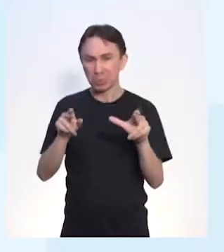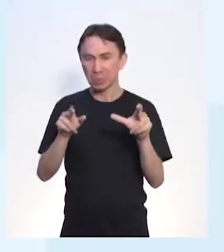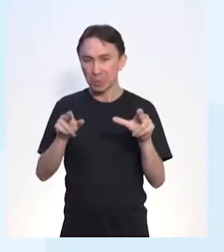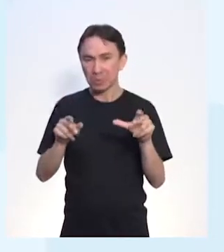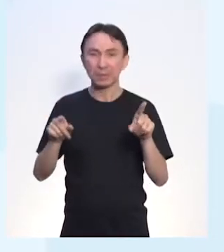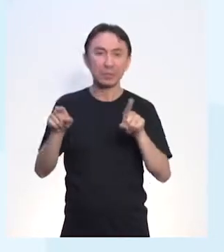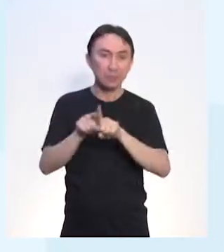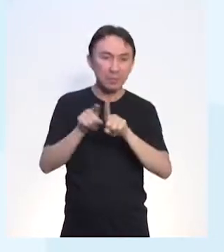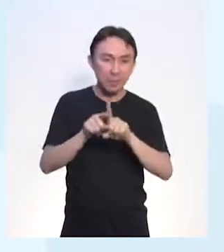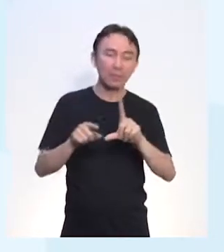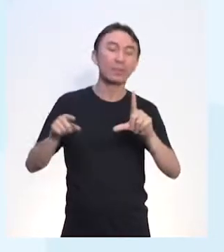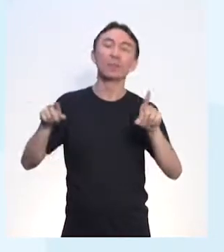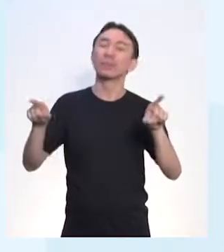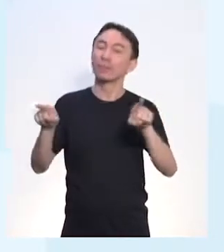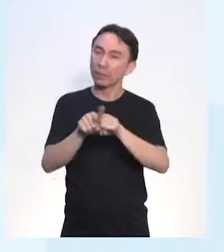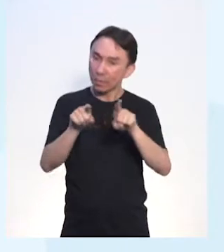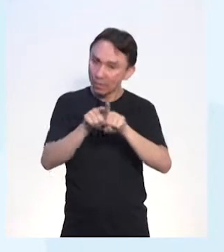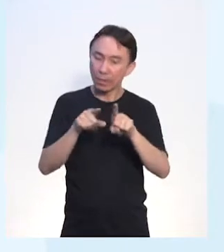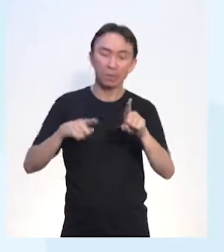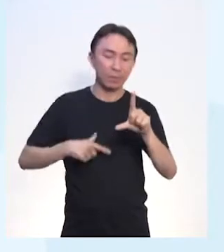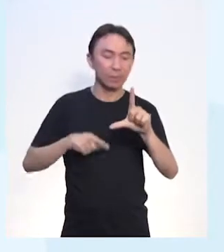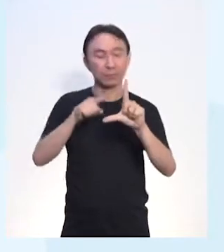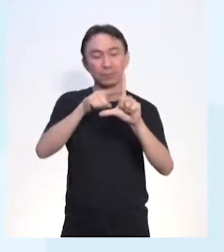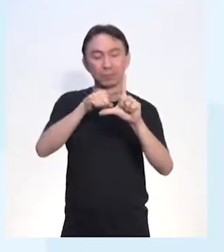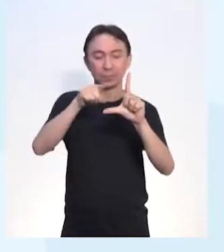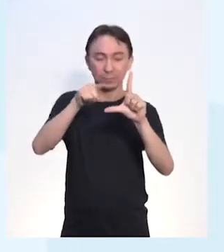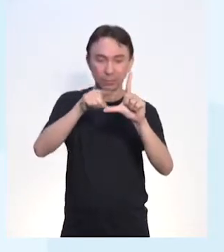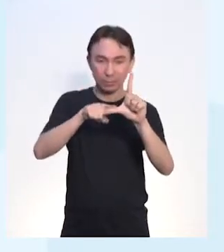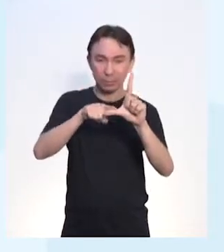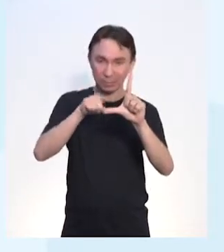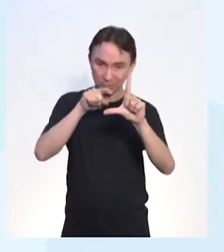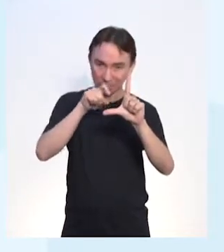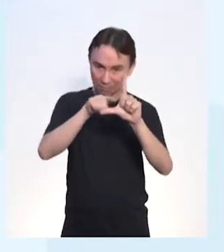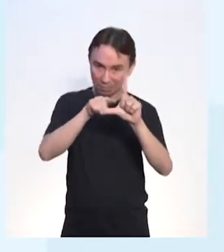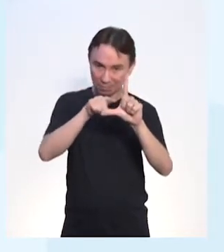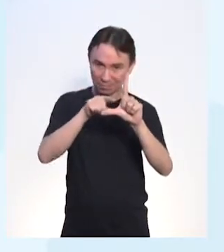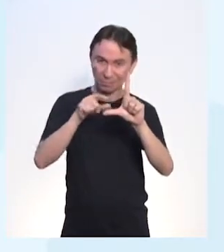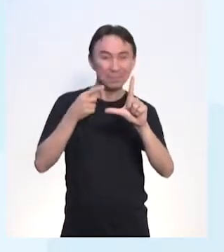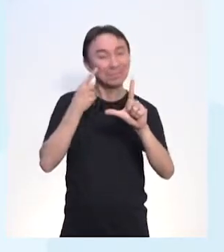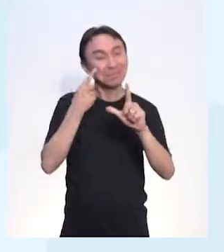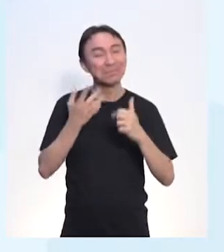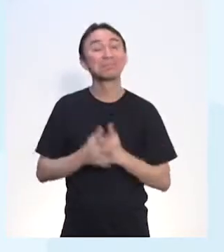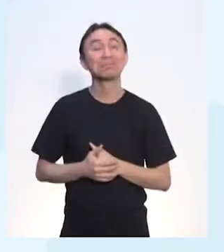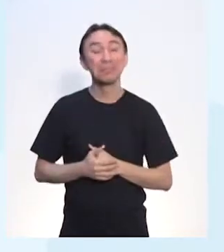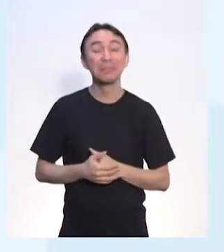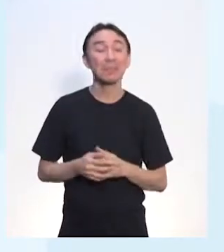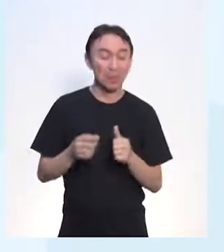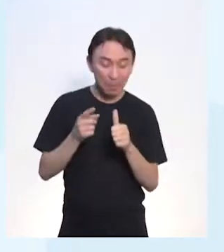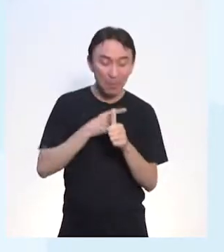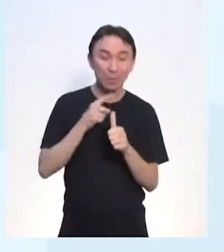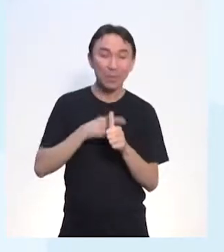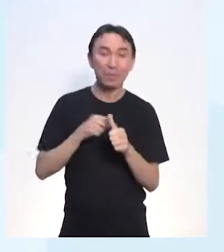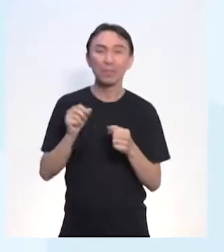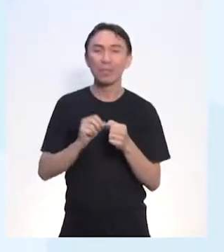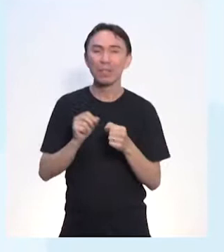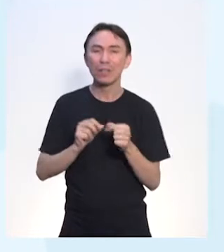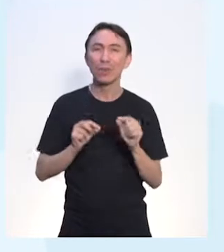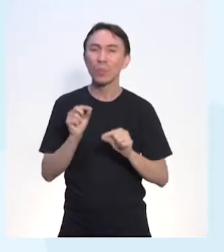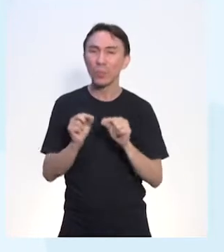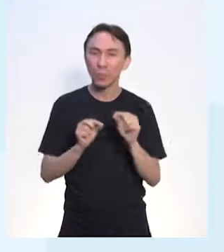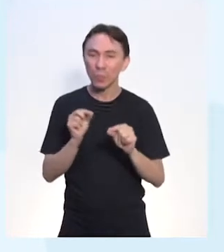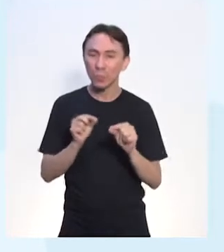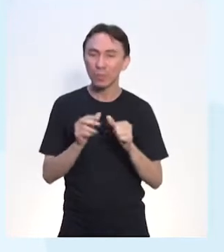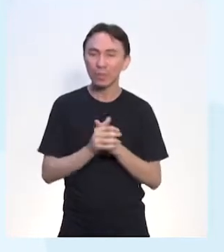este outro aqui também. Isso mesmo. Então, primeiro o que nós vamos fazer?